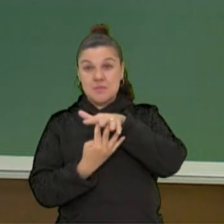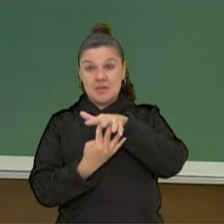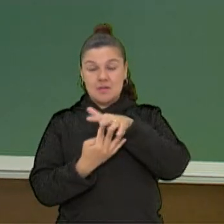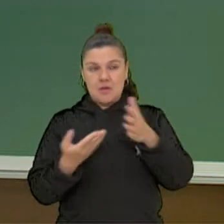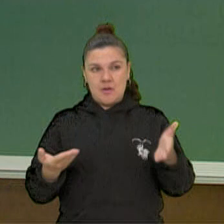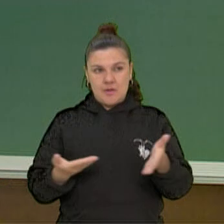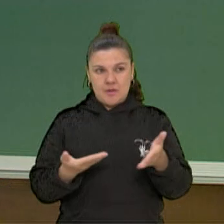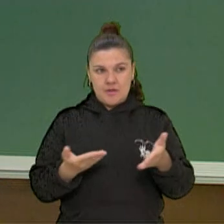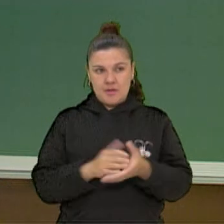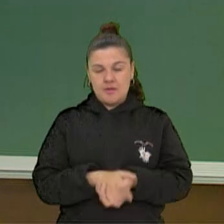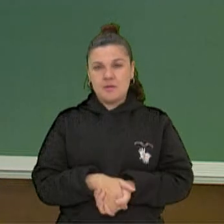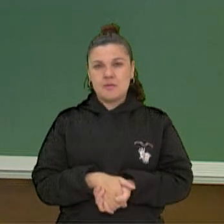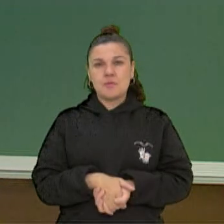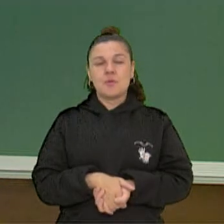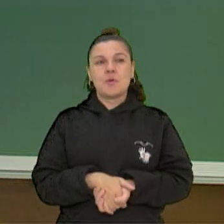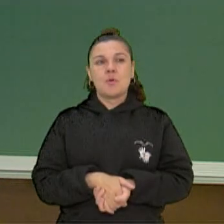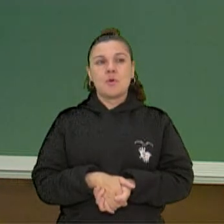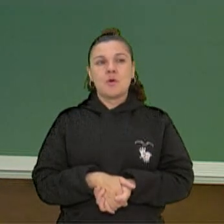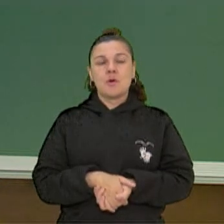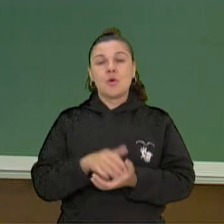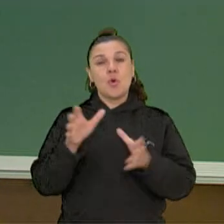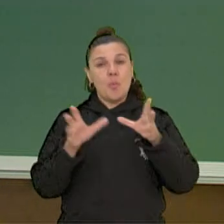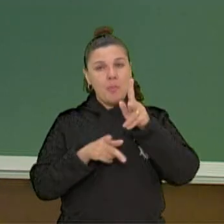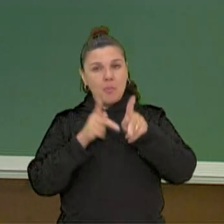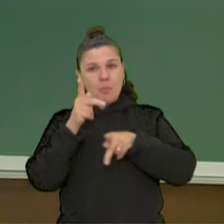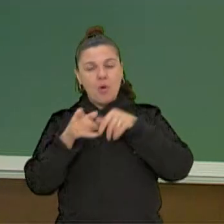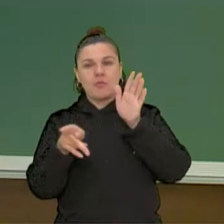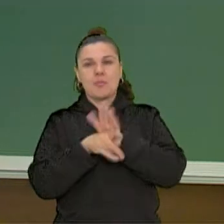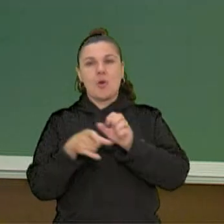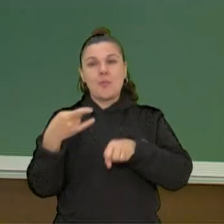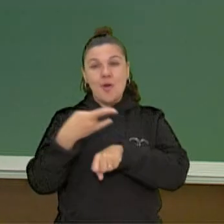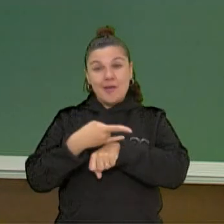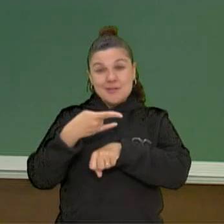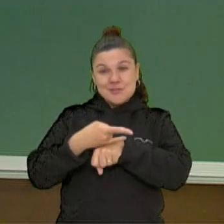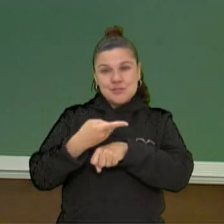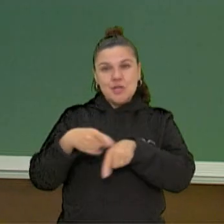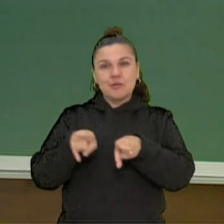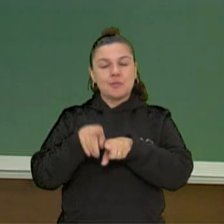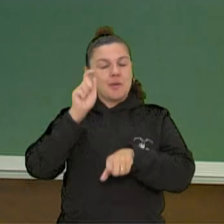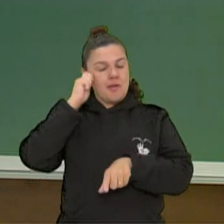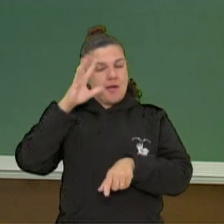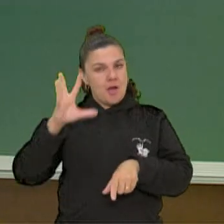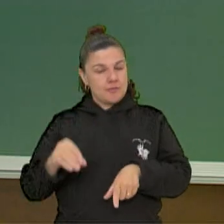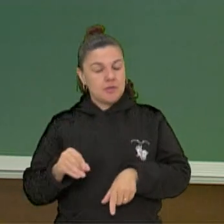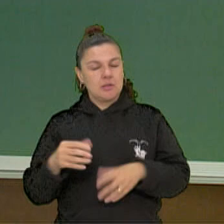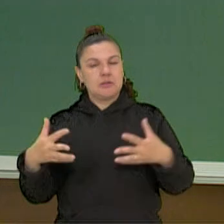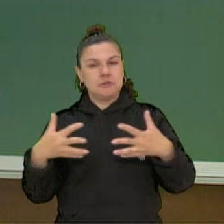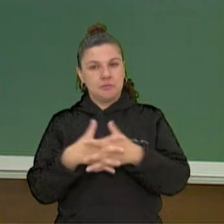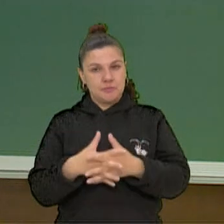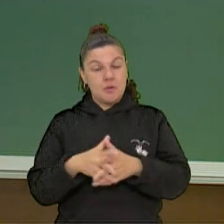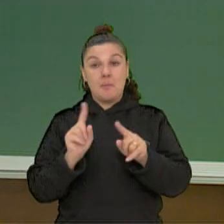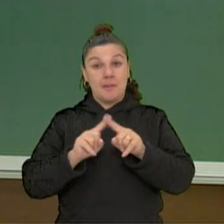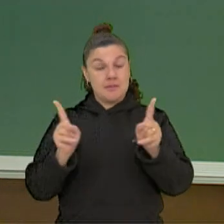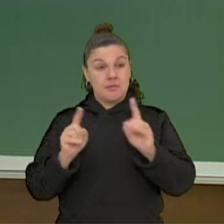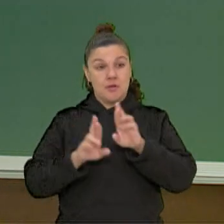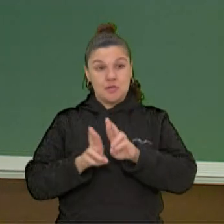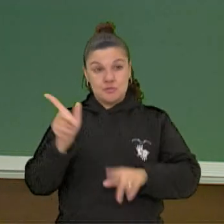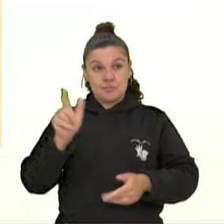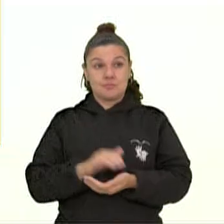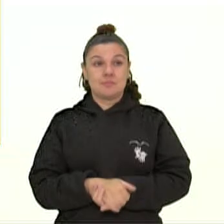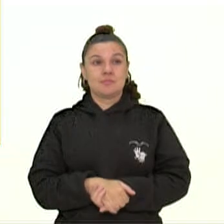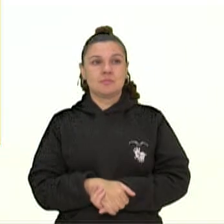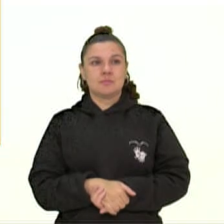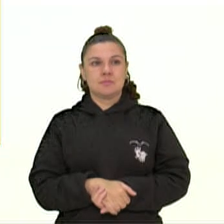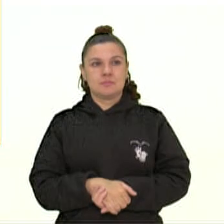nessa chegada de imigrantes no Brasil, haitianos com africanos, né? A gente acaba confundindo, às vezes, essas etnias.